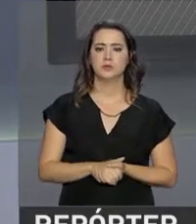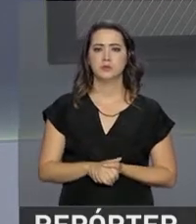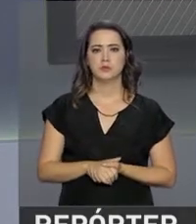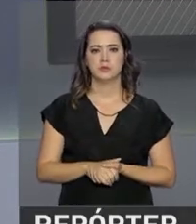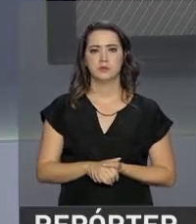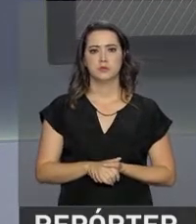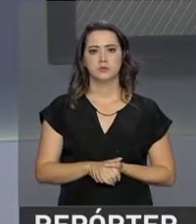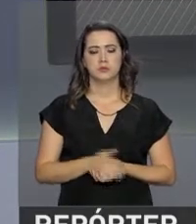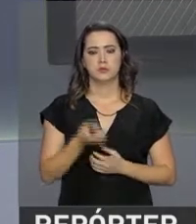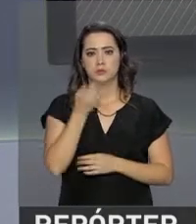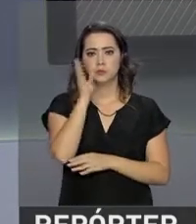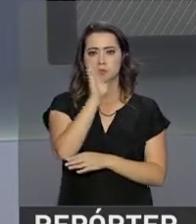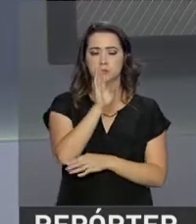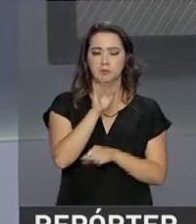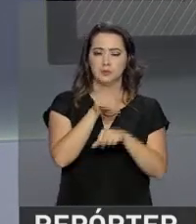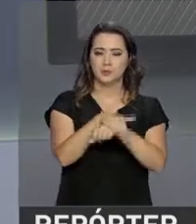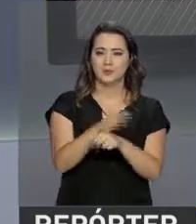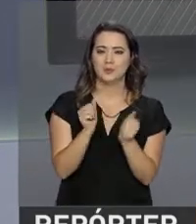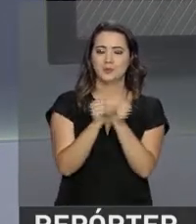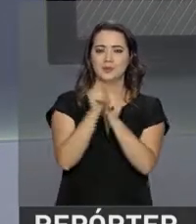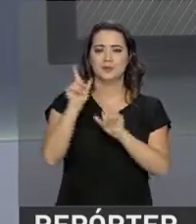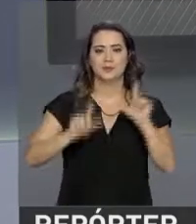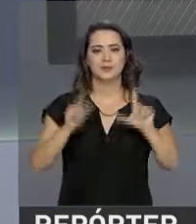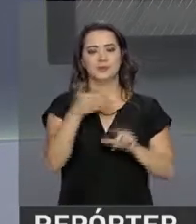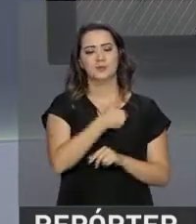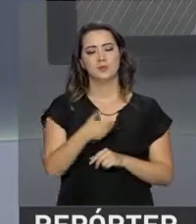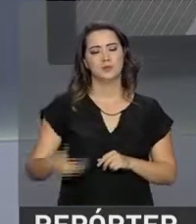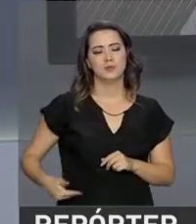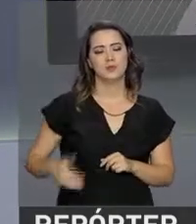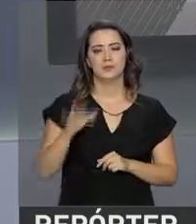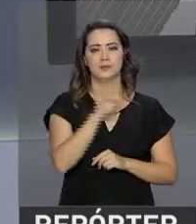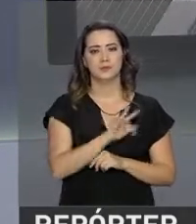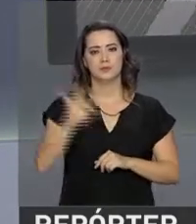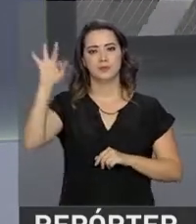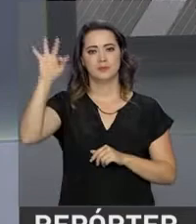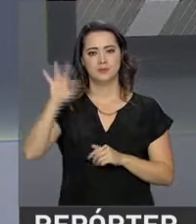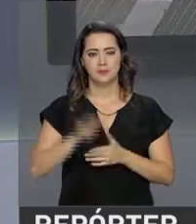NBR na internet. Uma boa noite para você, um ótimo final de semana e continue